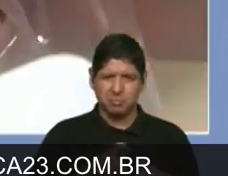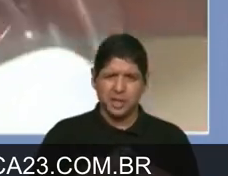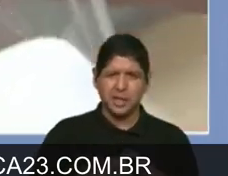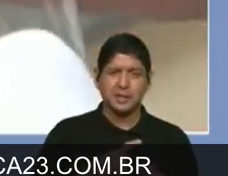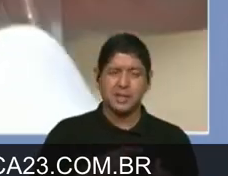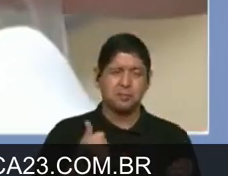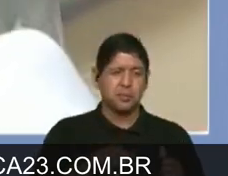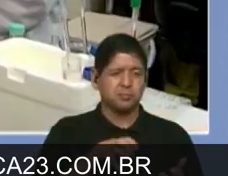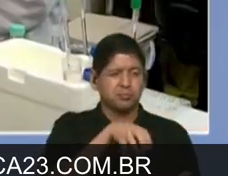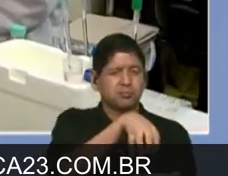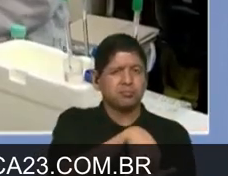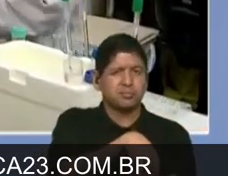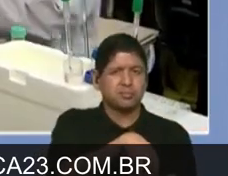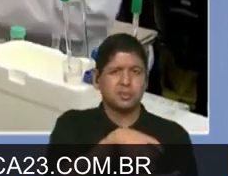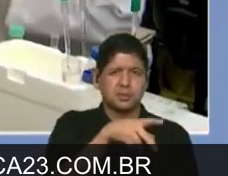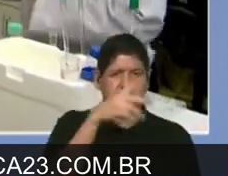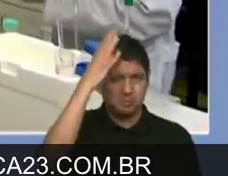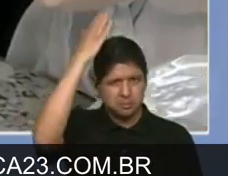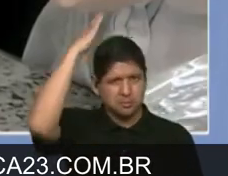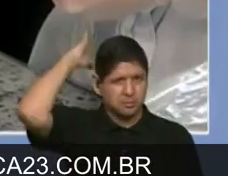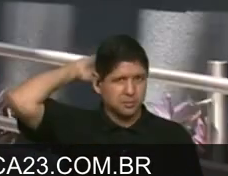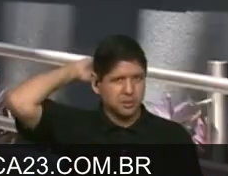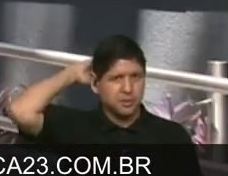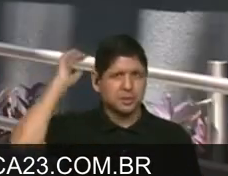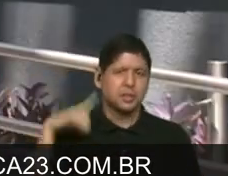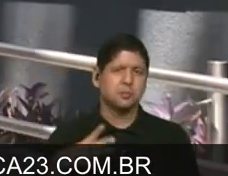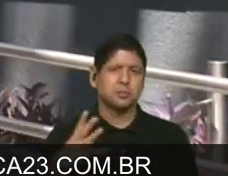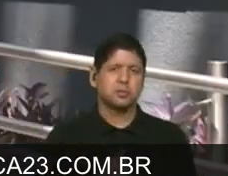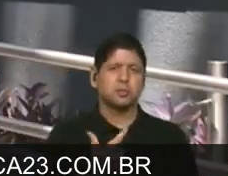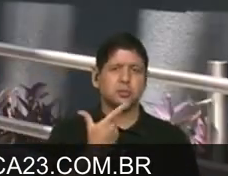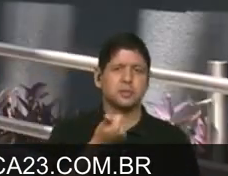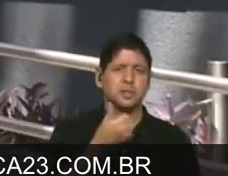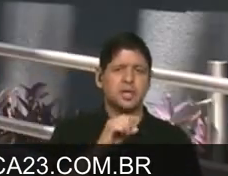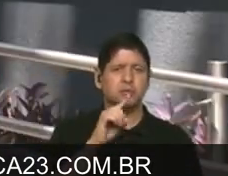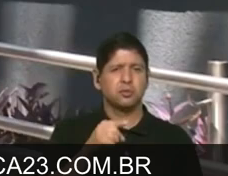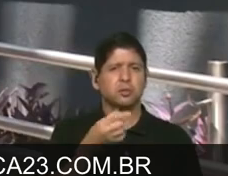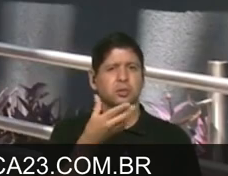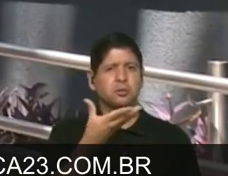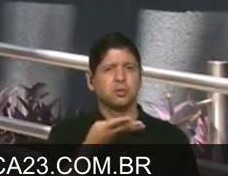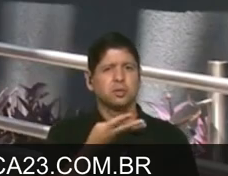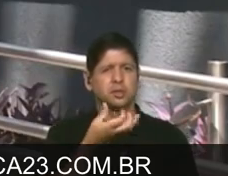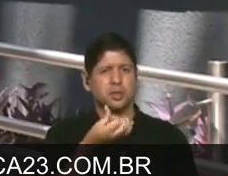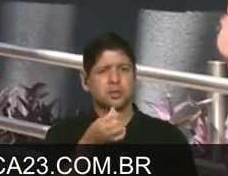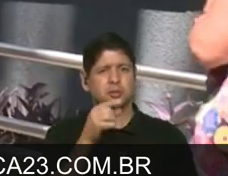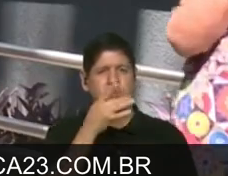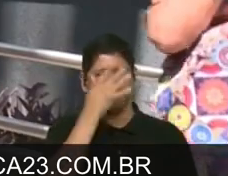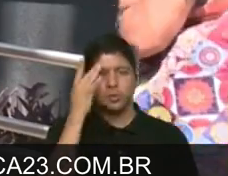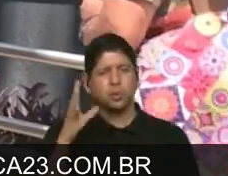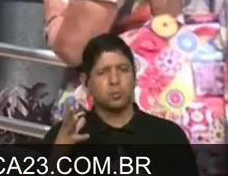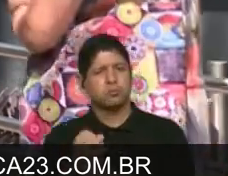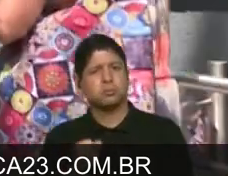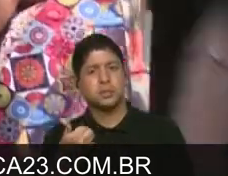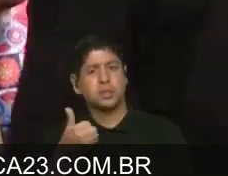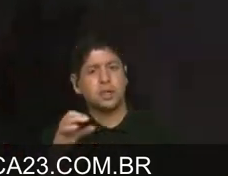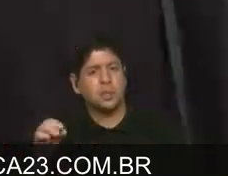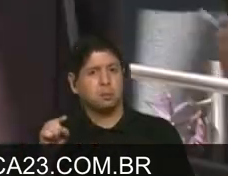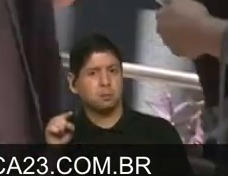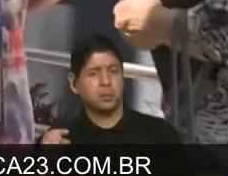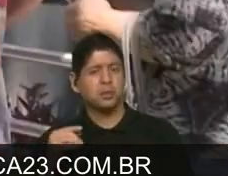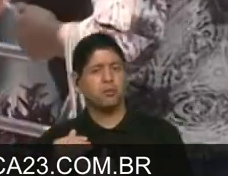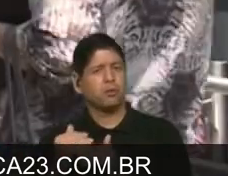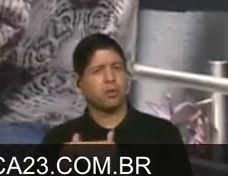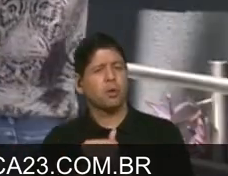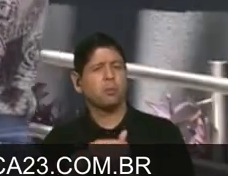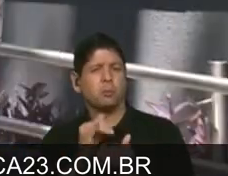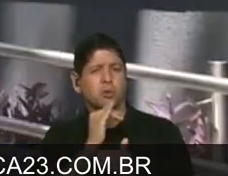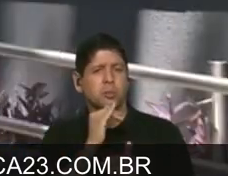menos concentrados no Pará, onde o índice é de 10,46 para cada 100 mil habitantes, e inferior, por